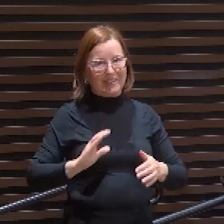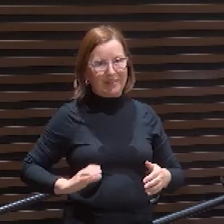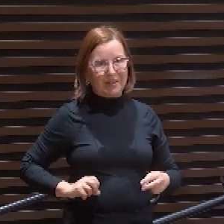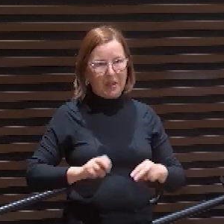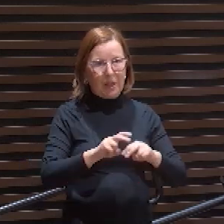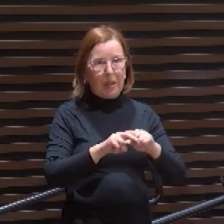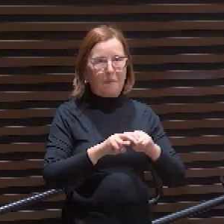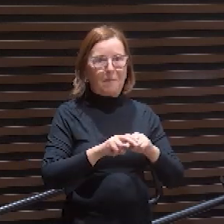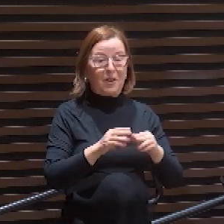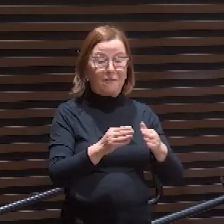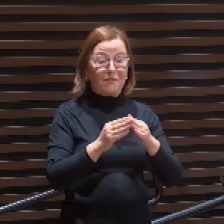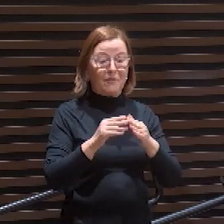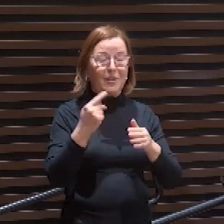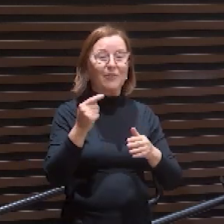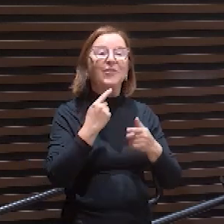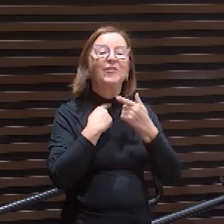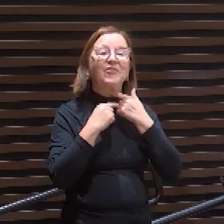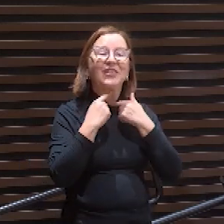sua vontade.